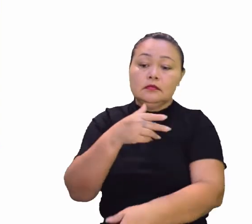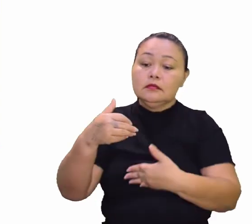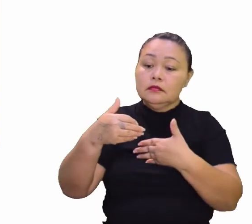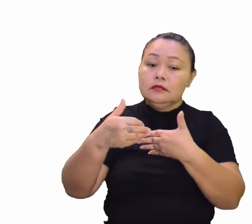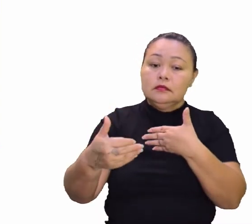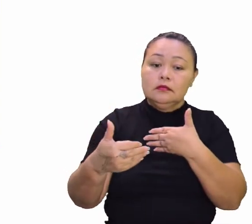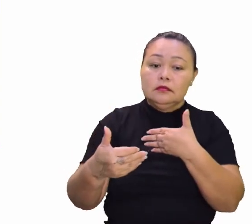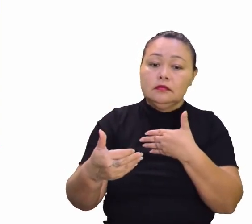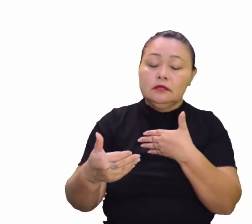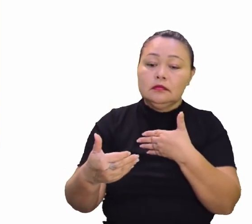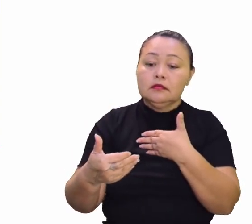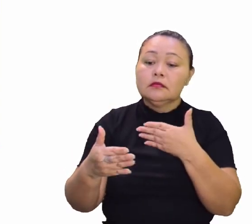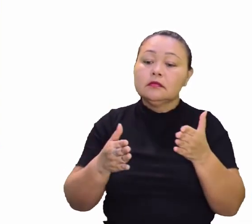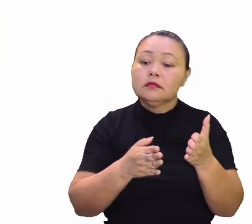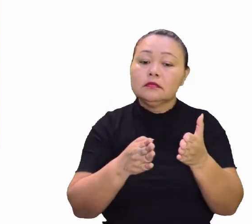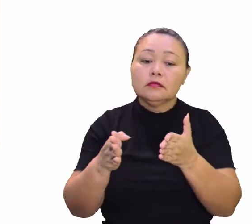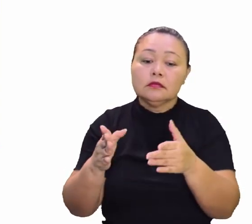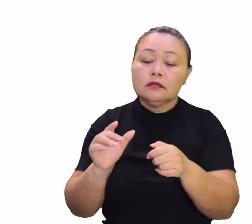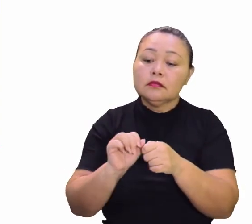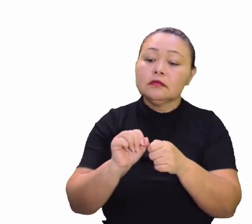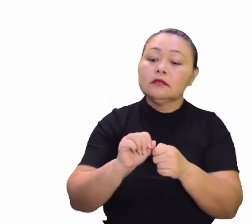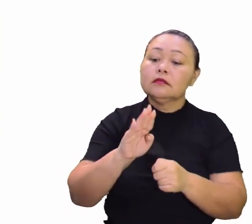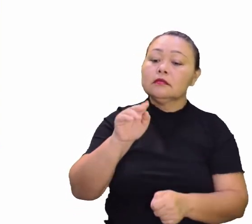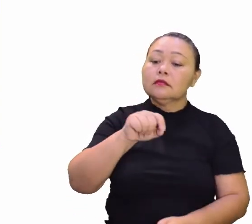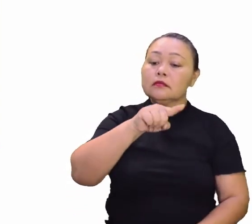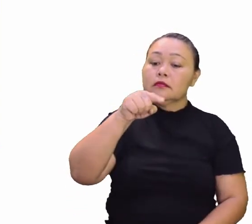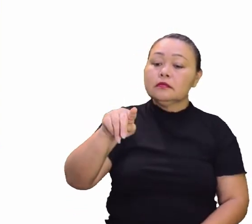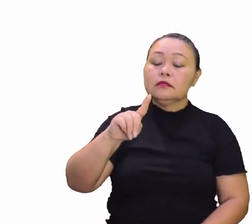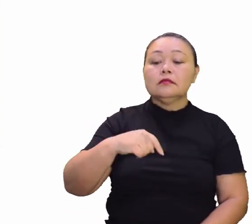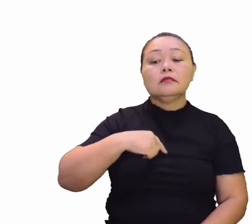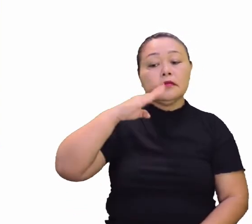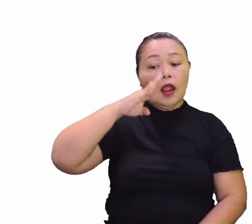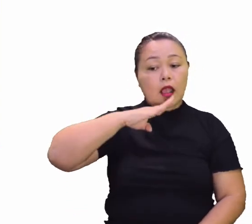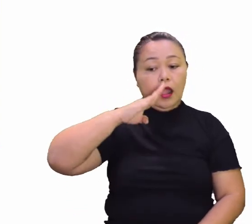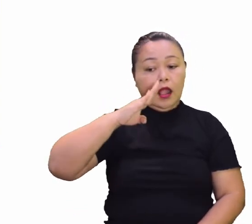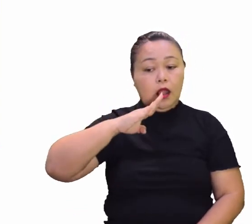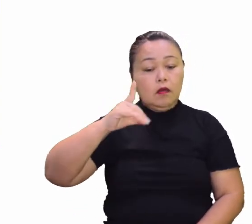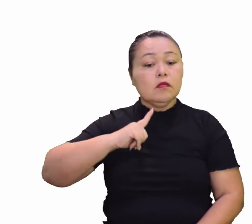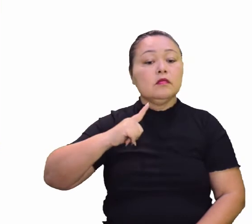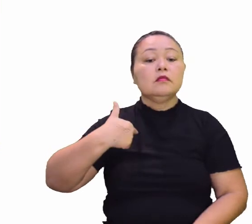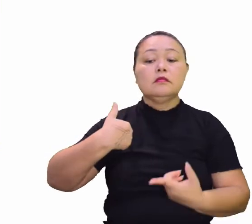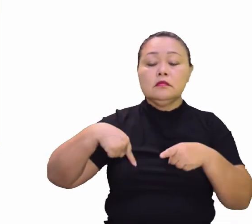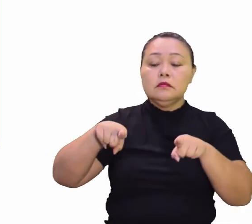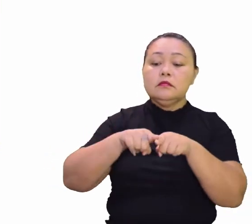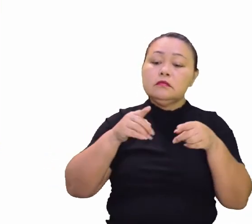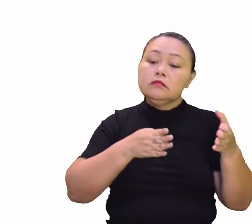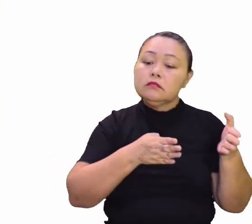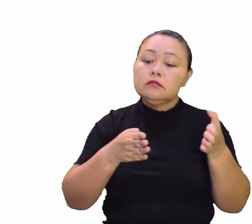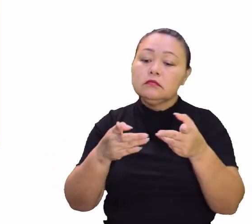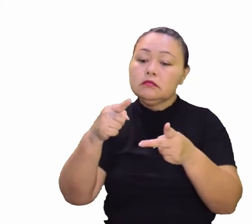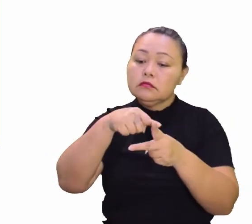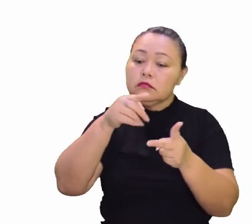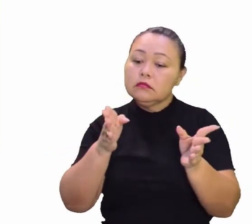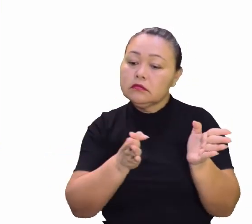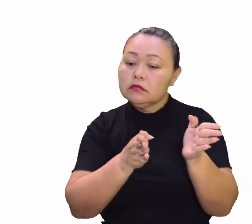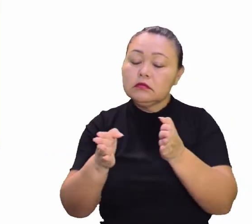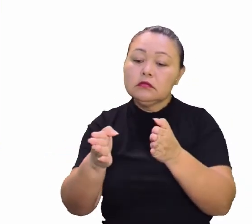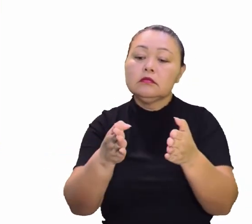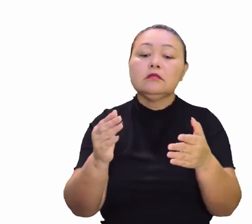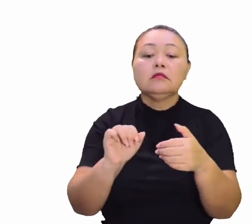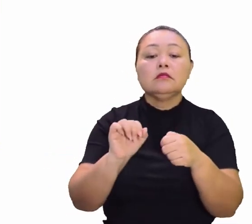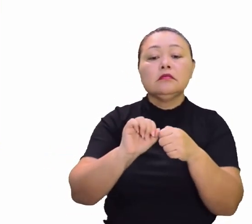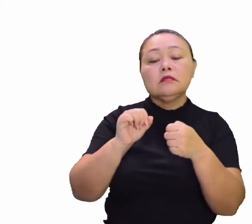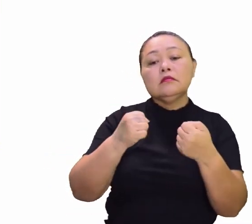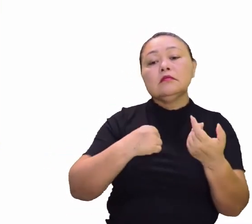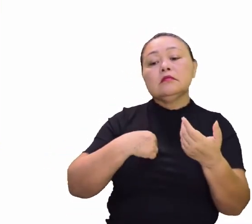nascentes são os rios Barão de Melgaço e Pimenta Bueno. Então, essa é a nascente aí